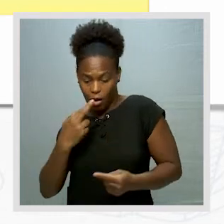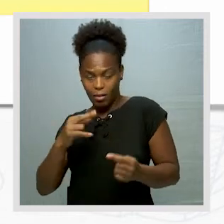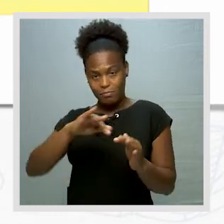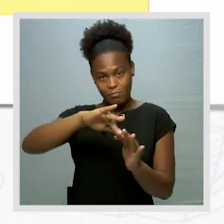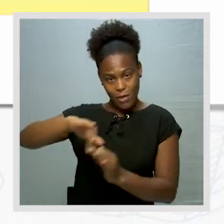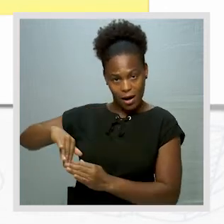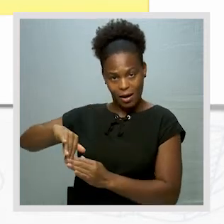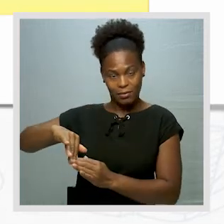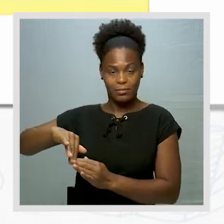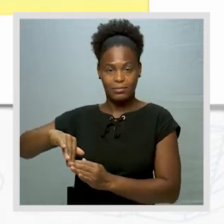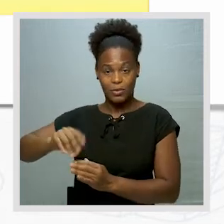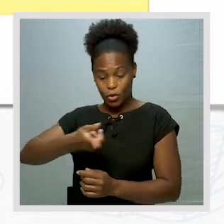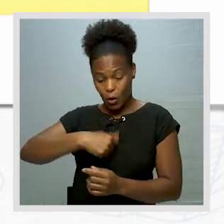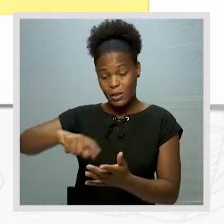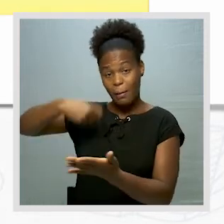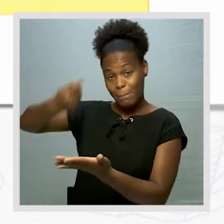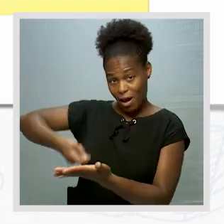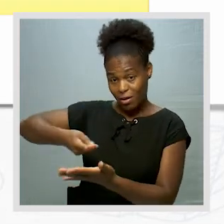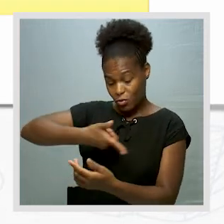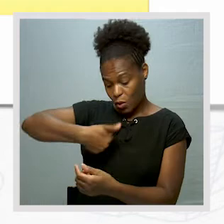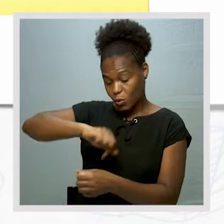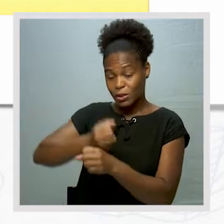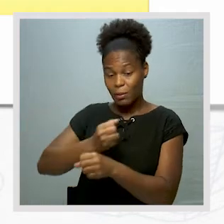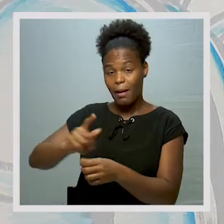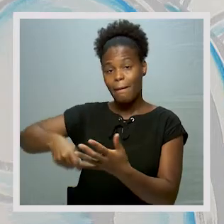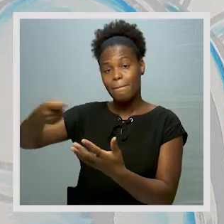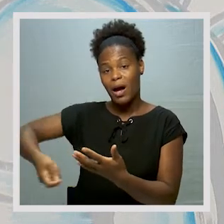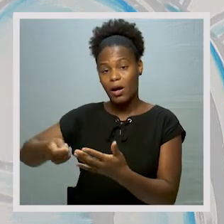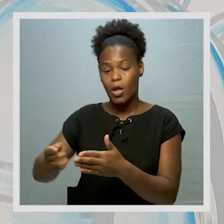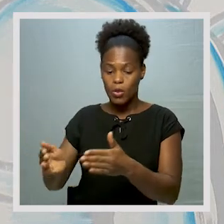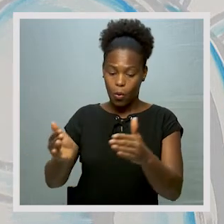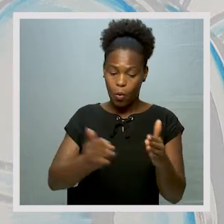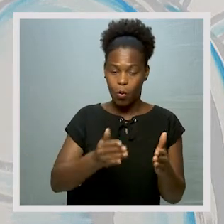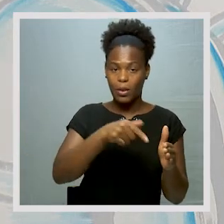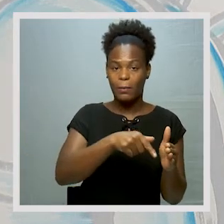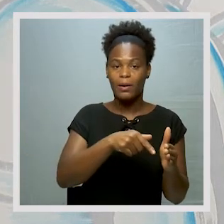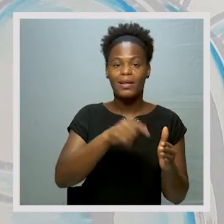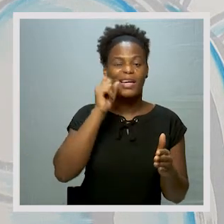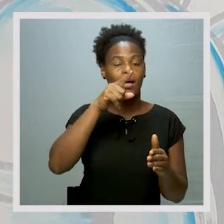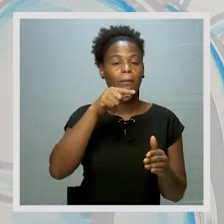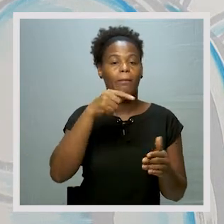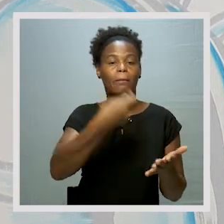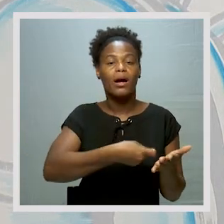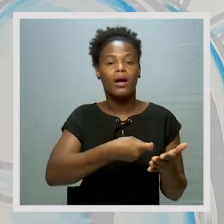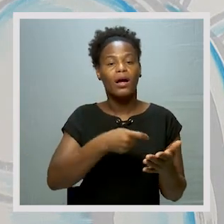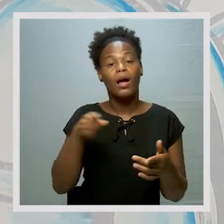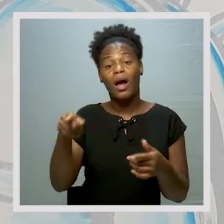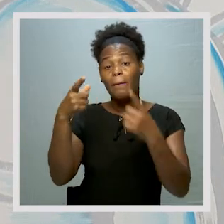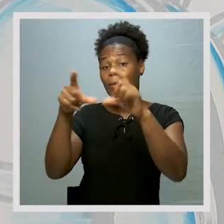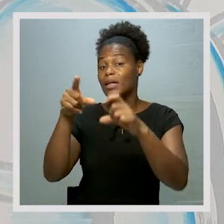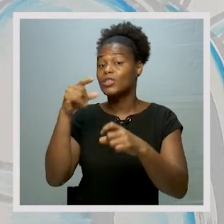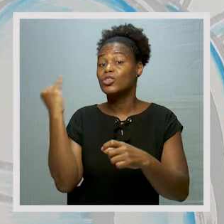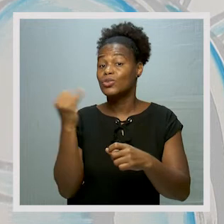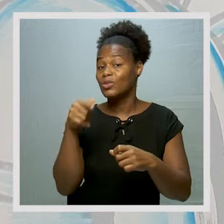uma parte é e nós é que pagamos, o trabalhador é que paga, e a outra parte, quem paga, é a entidade